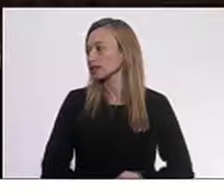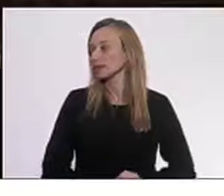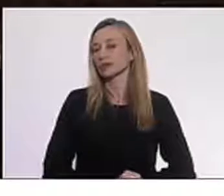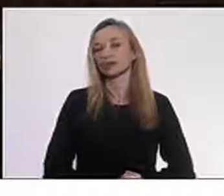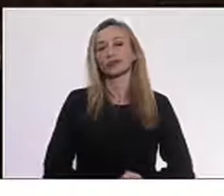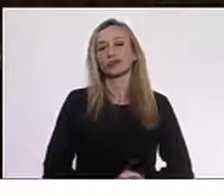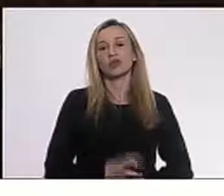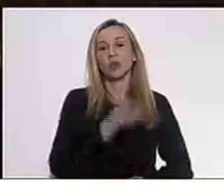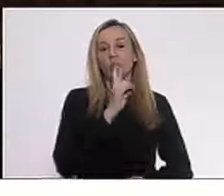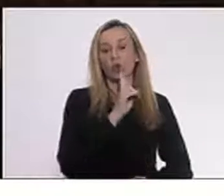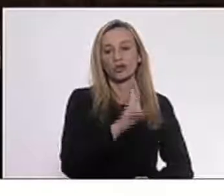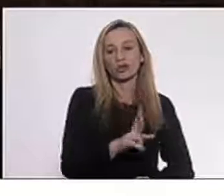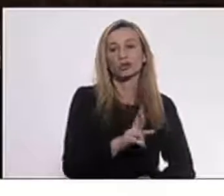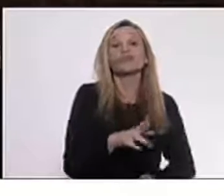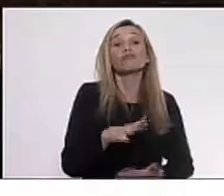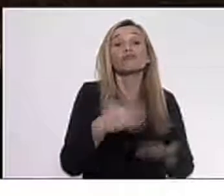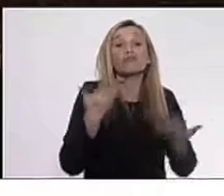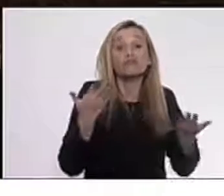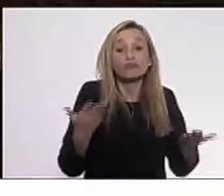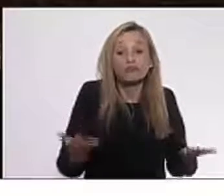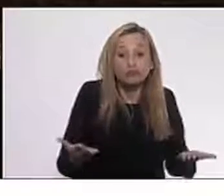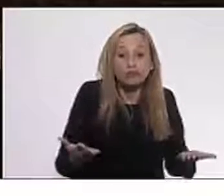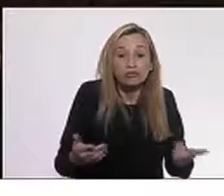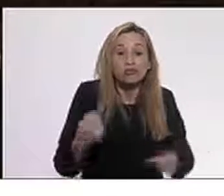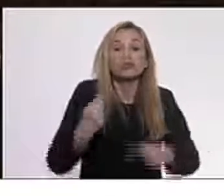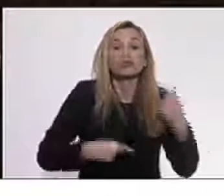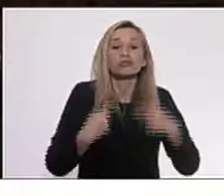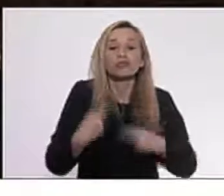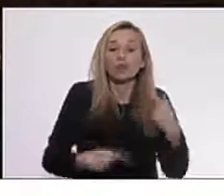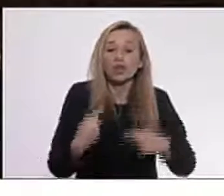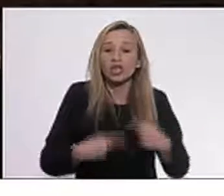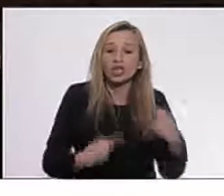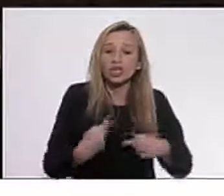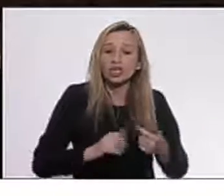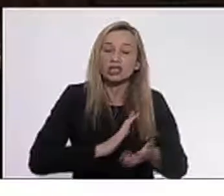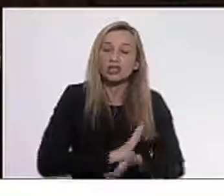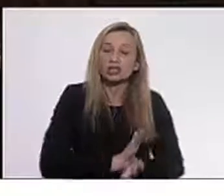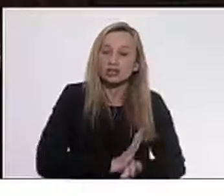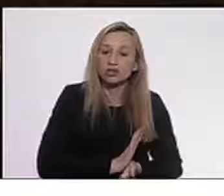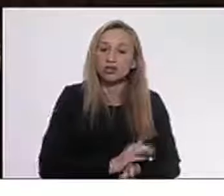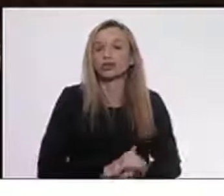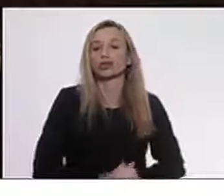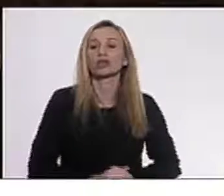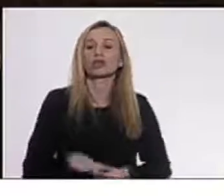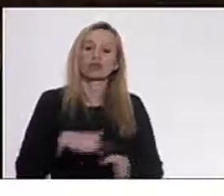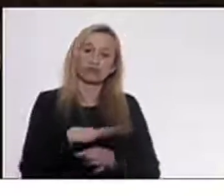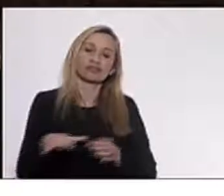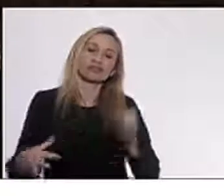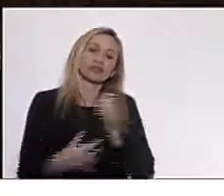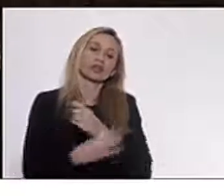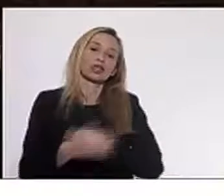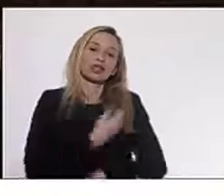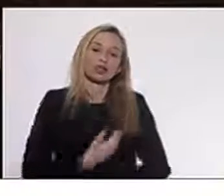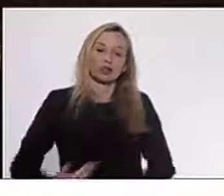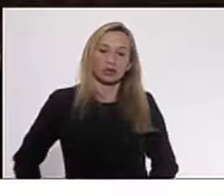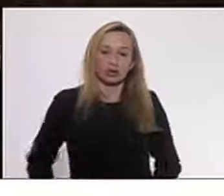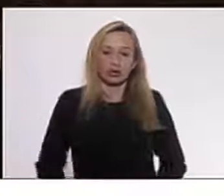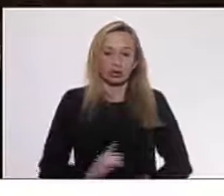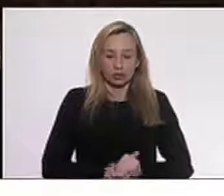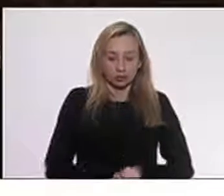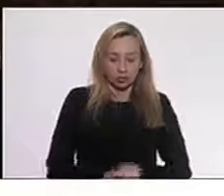E o resultado é uma política desastrosa na área de segurança pública,